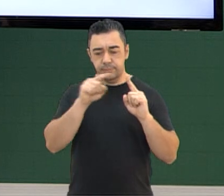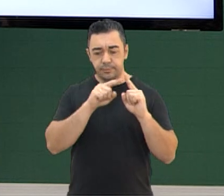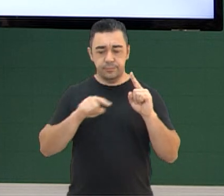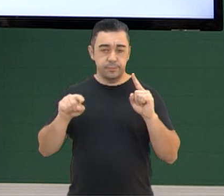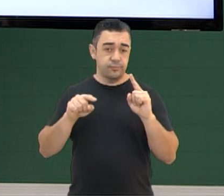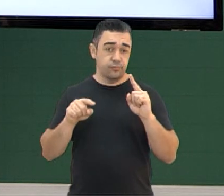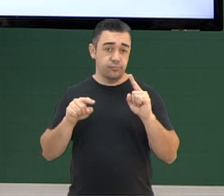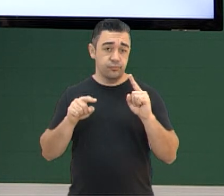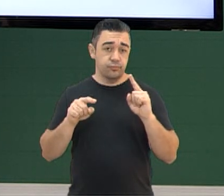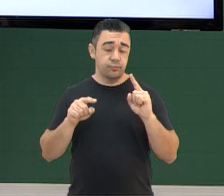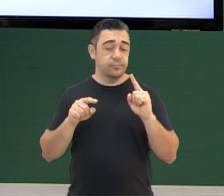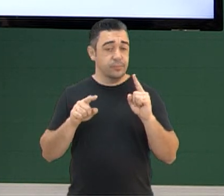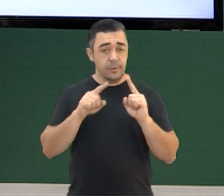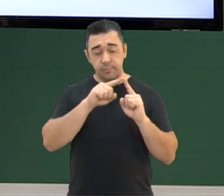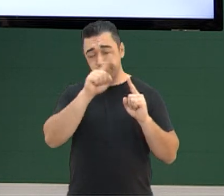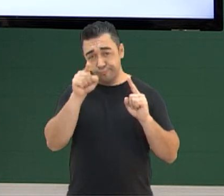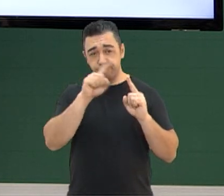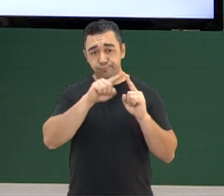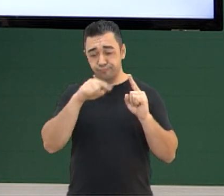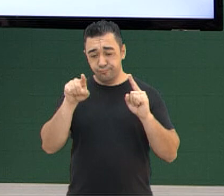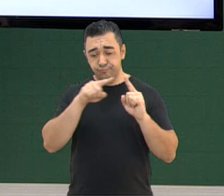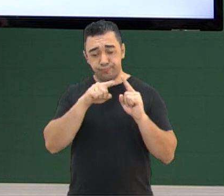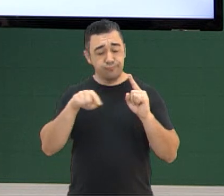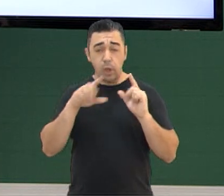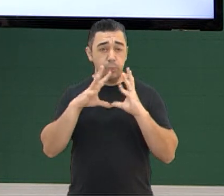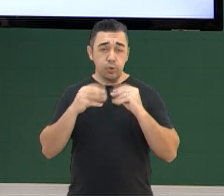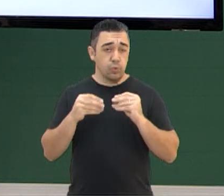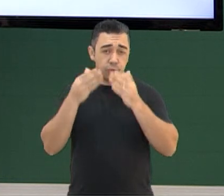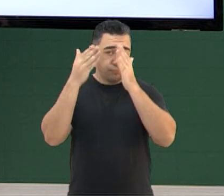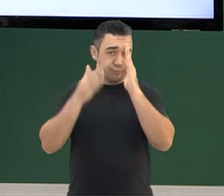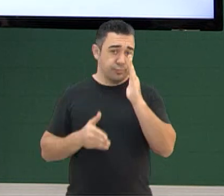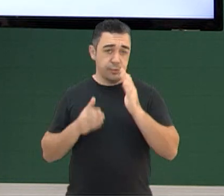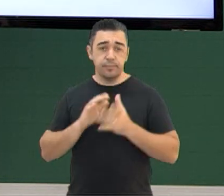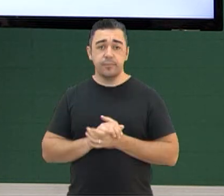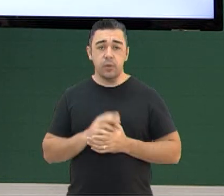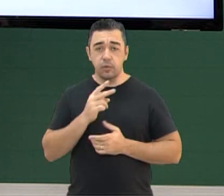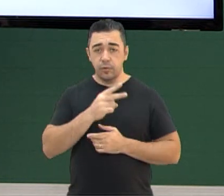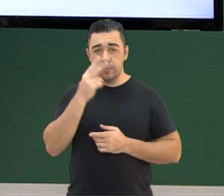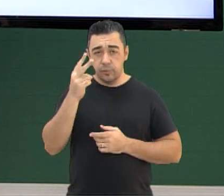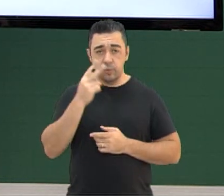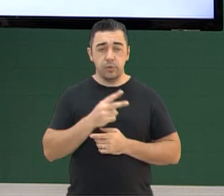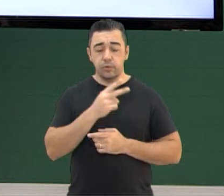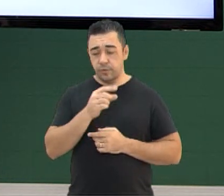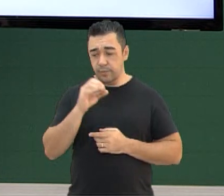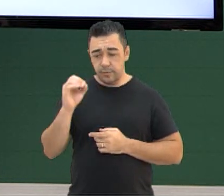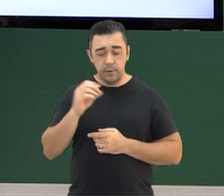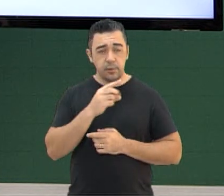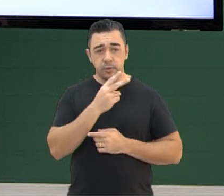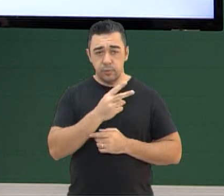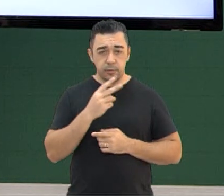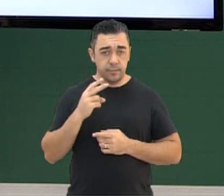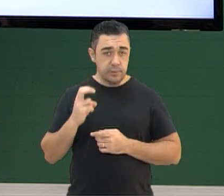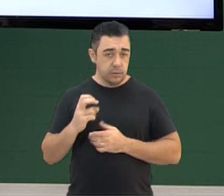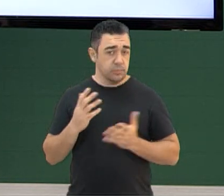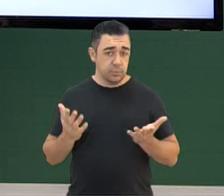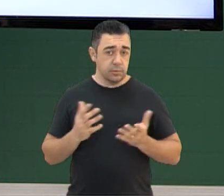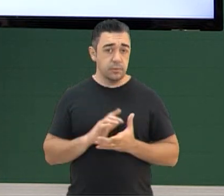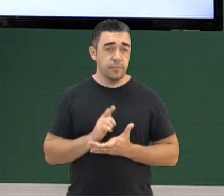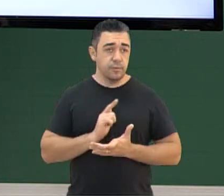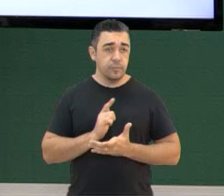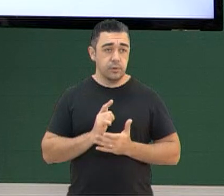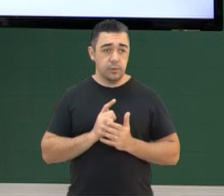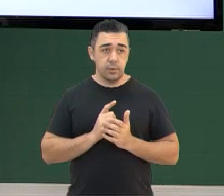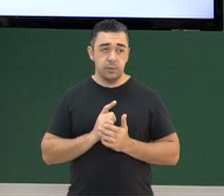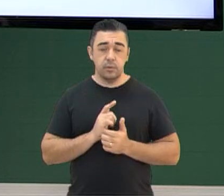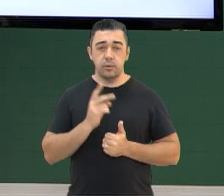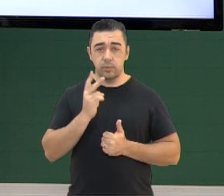inteiro que está aqui, que é o 2? Então, eu vou multiplicar por todos os elementos da matriz. 2 vezes 2, 2 vezes 0 e 2 vezes 5. Então, eu vou ter uma matriz